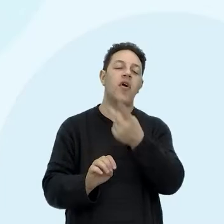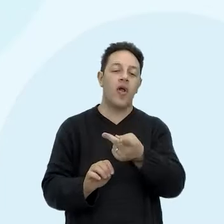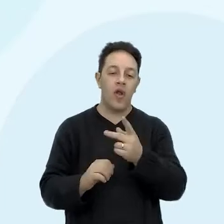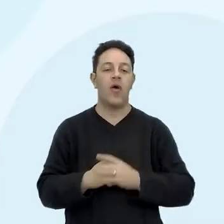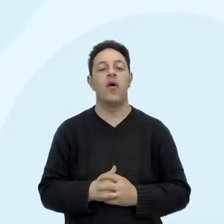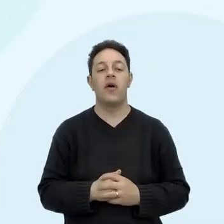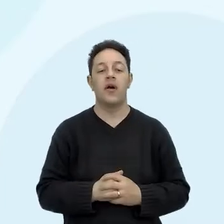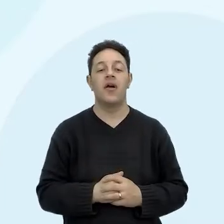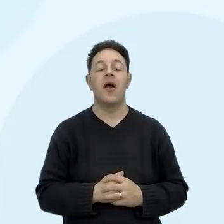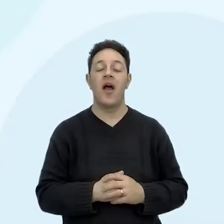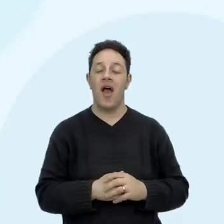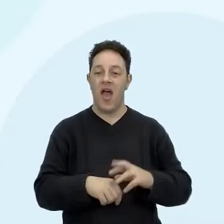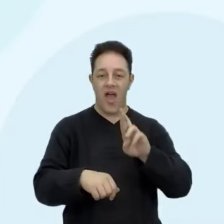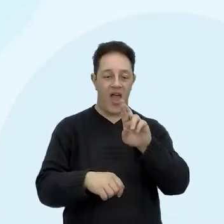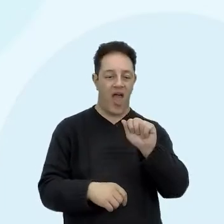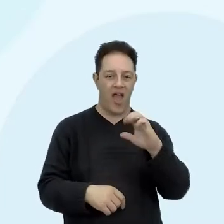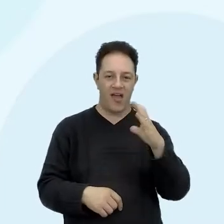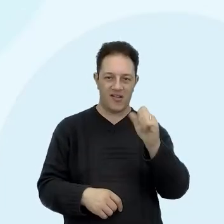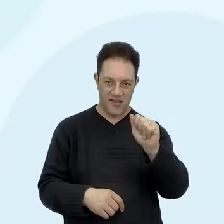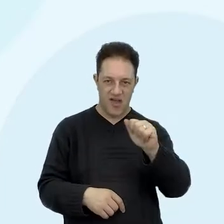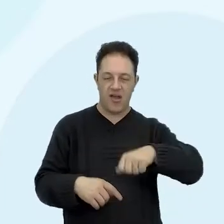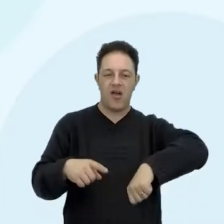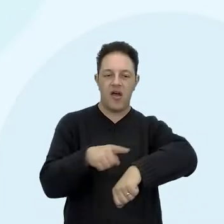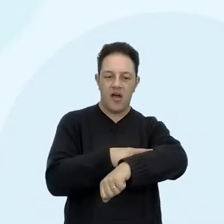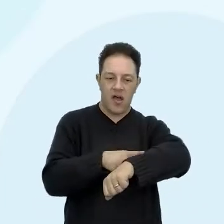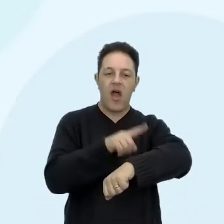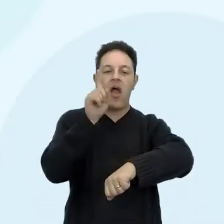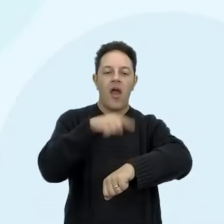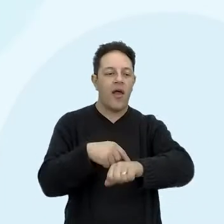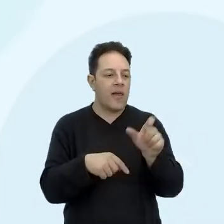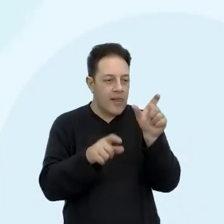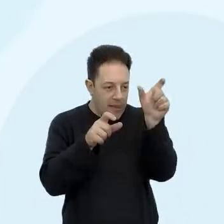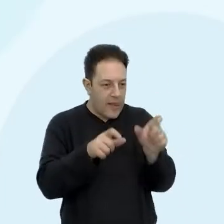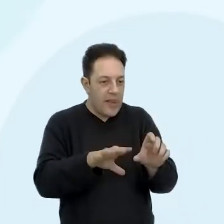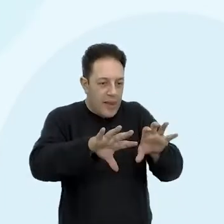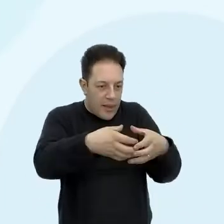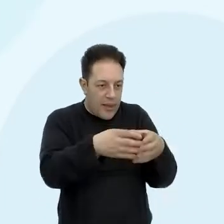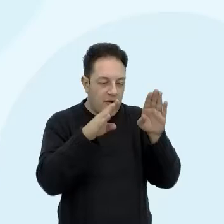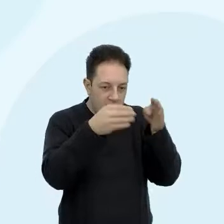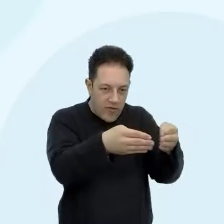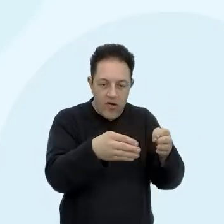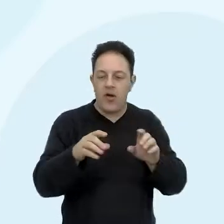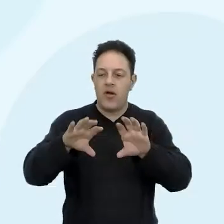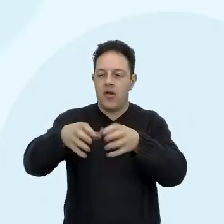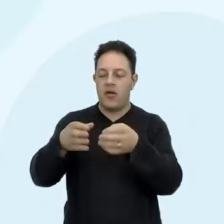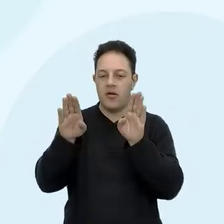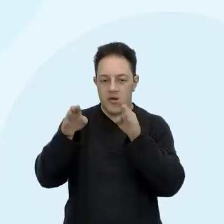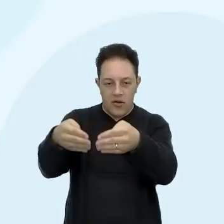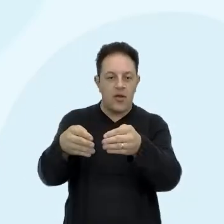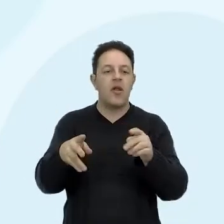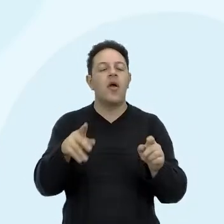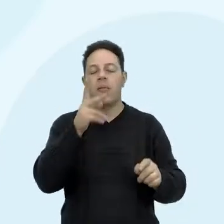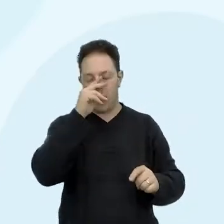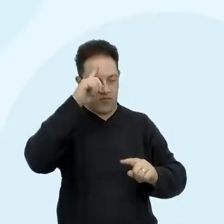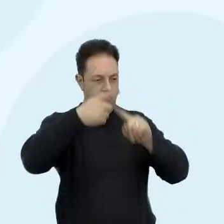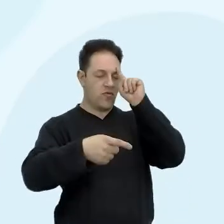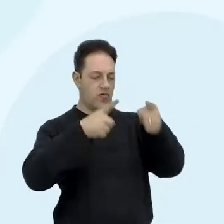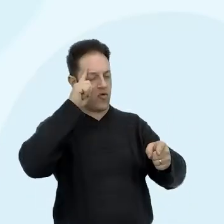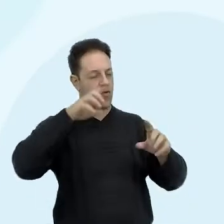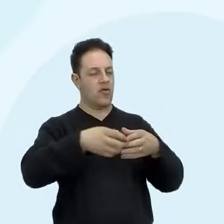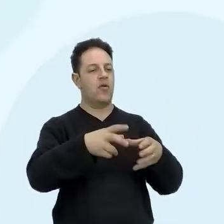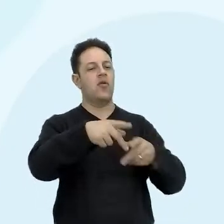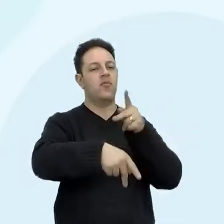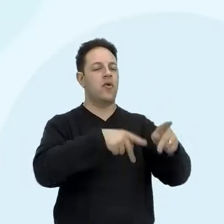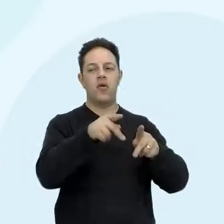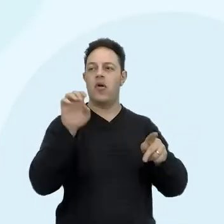constitui, né, em uma espécie de ficção útil na tarefa de dominação de povos subalternizados por parte de